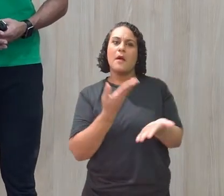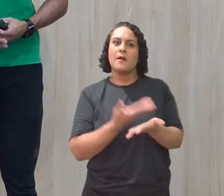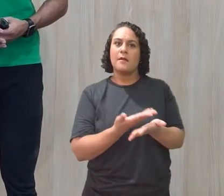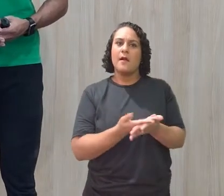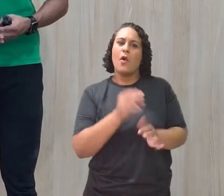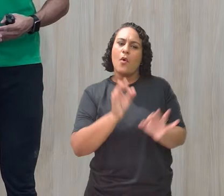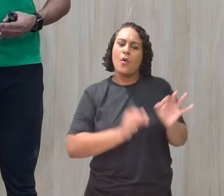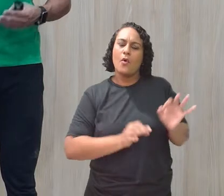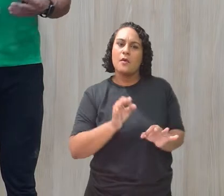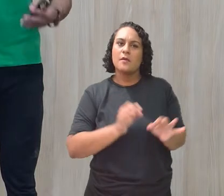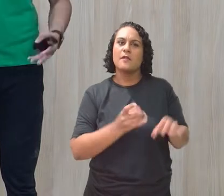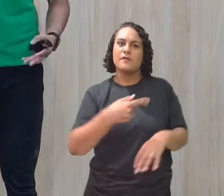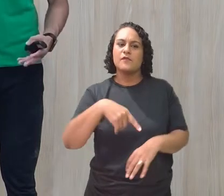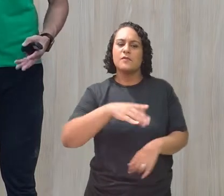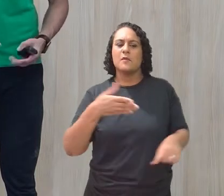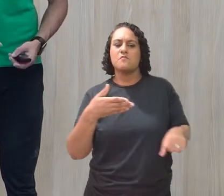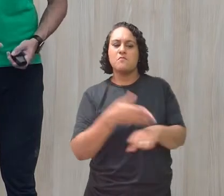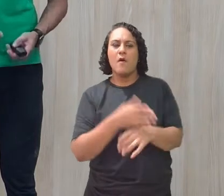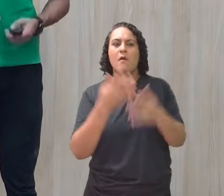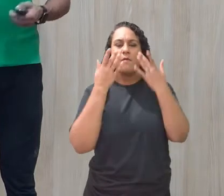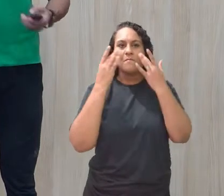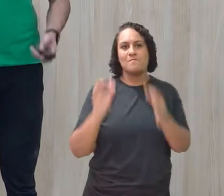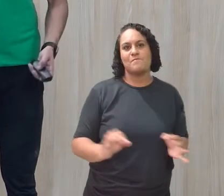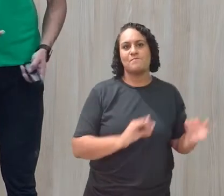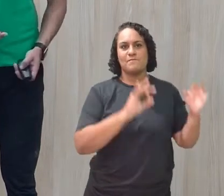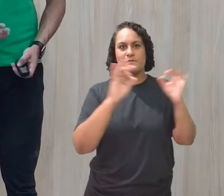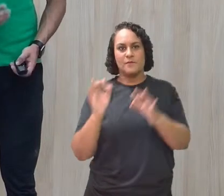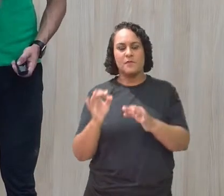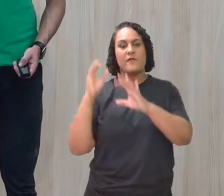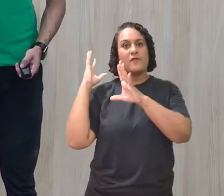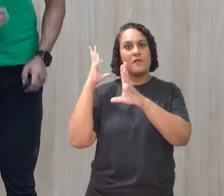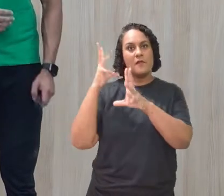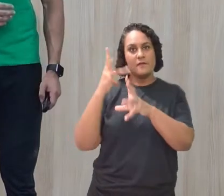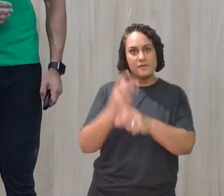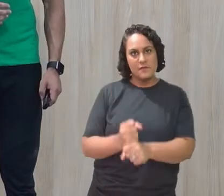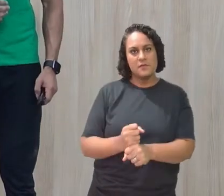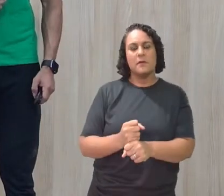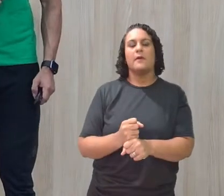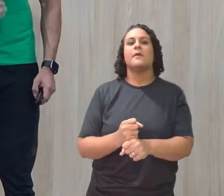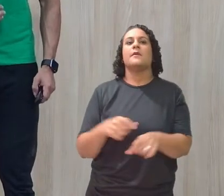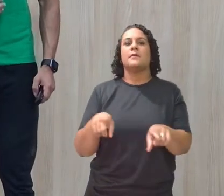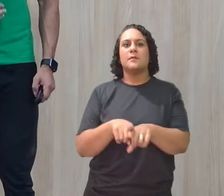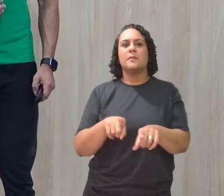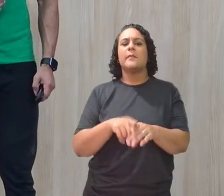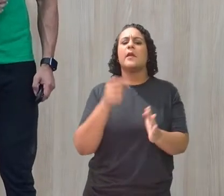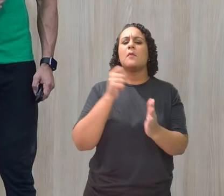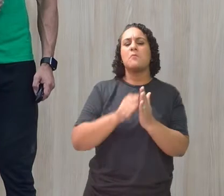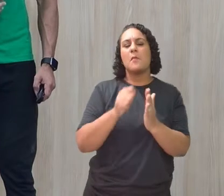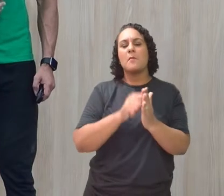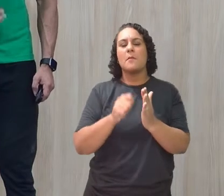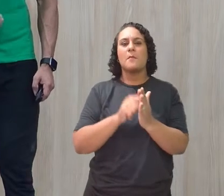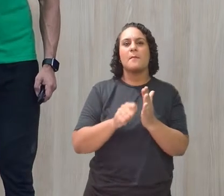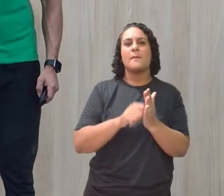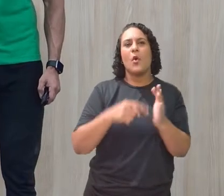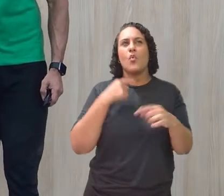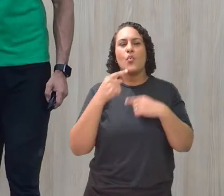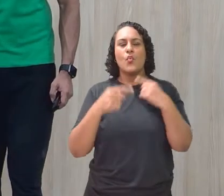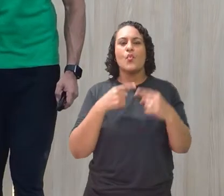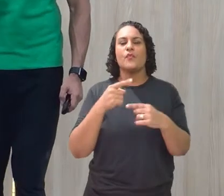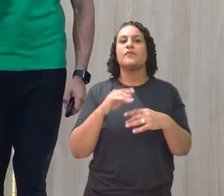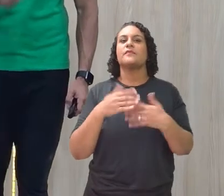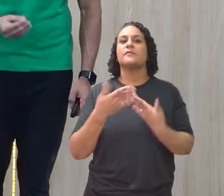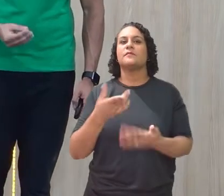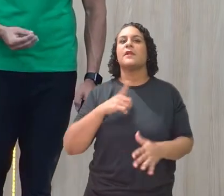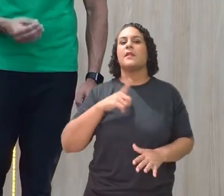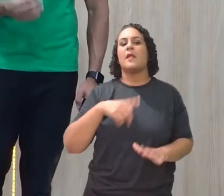você possa assistir a nossas aulas, revisando e fazendo as suas anotações também, certo? Então lá tem uma